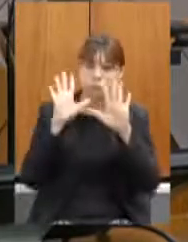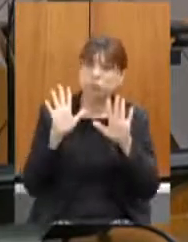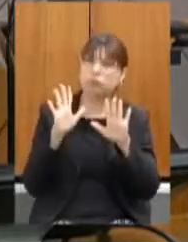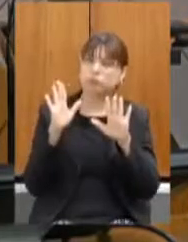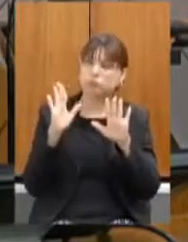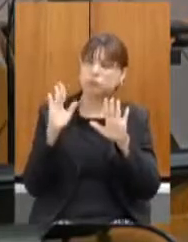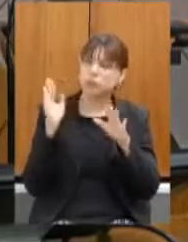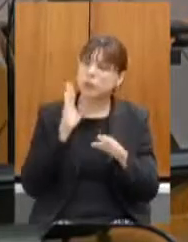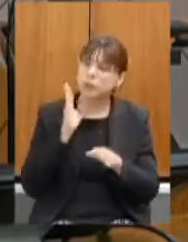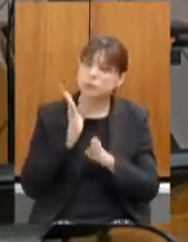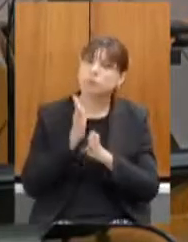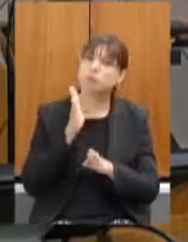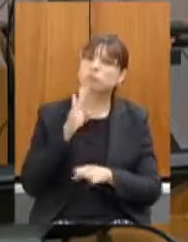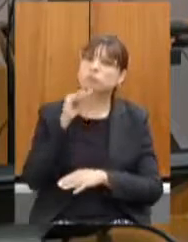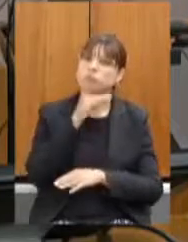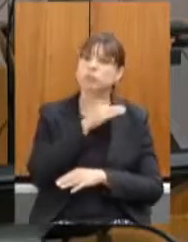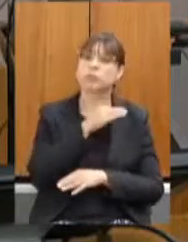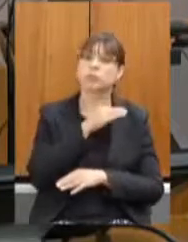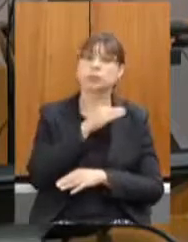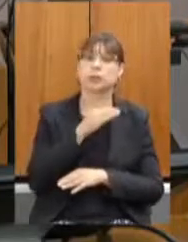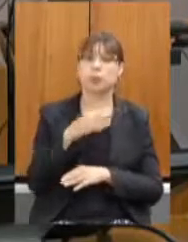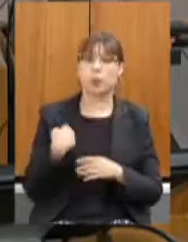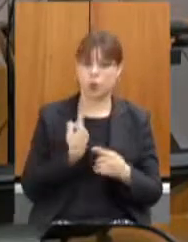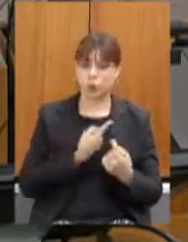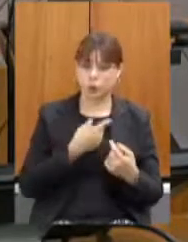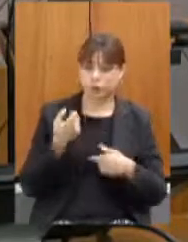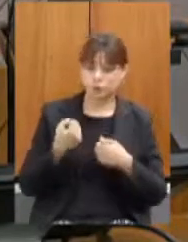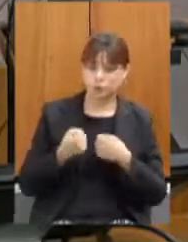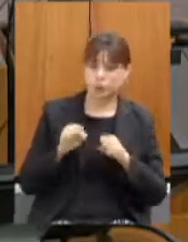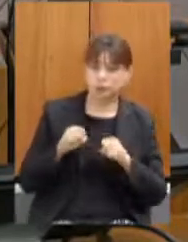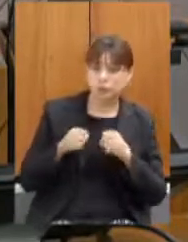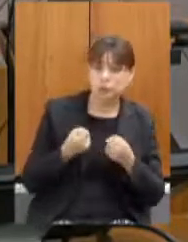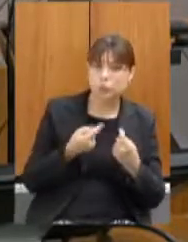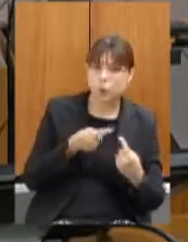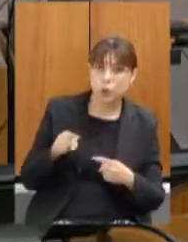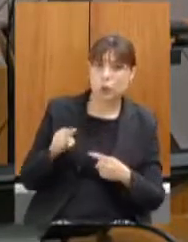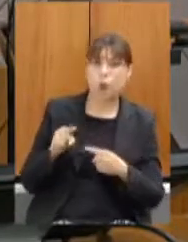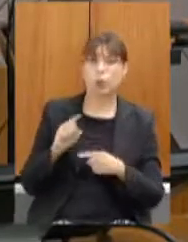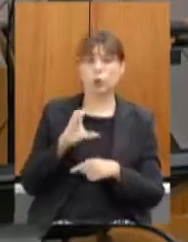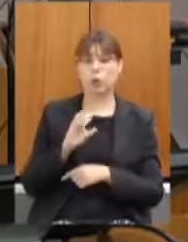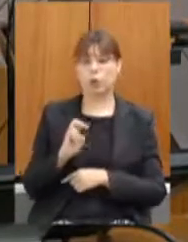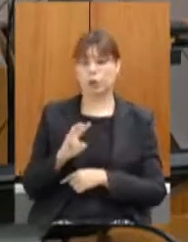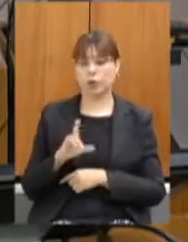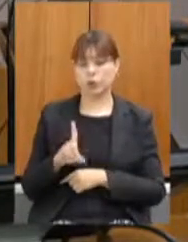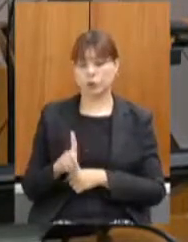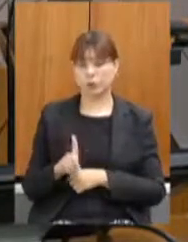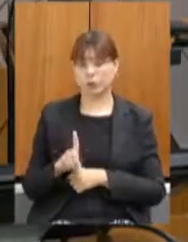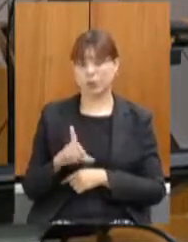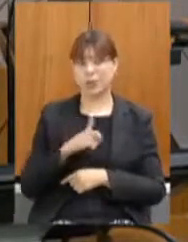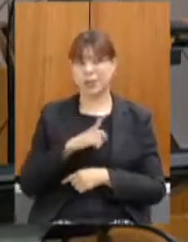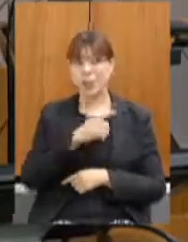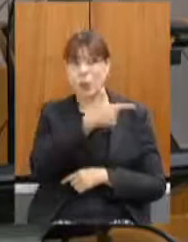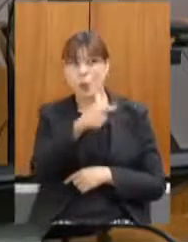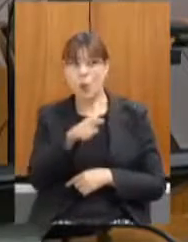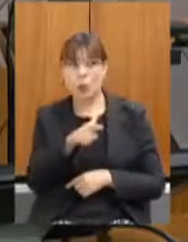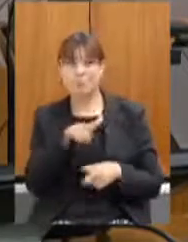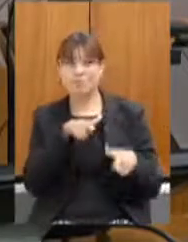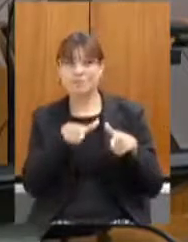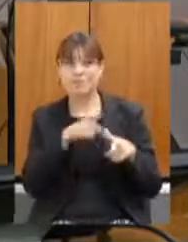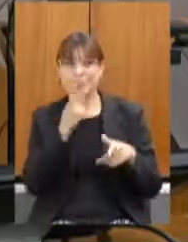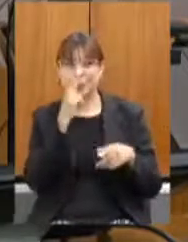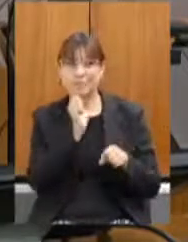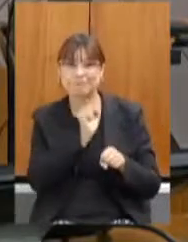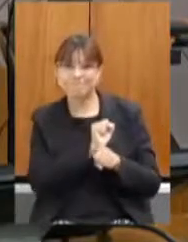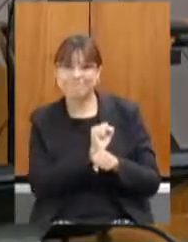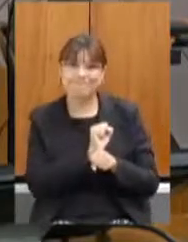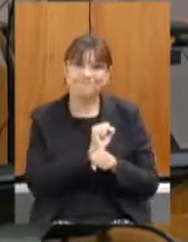a medida que nós enfrentamos a cor vídeo algumas as ações de estado ficaram fragilizados e essa essas ações elas